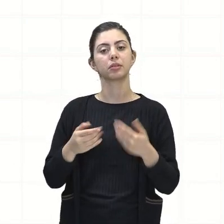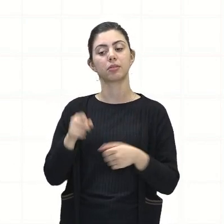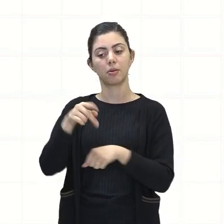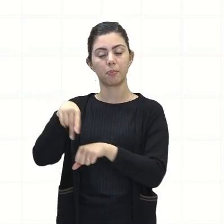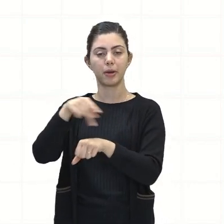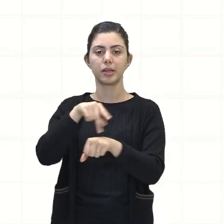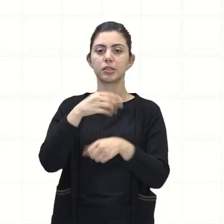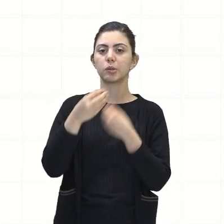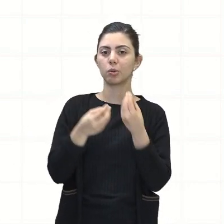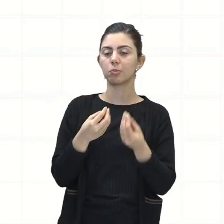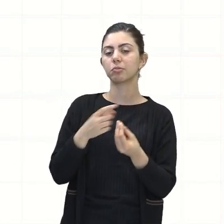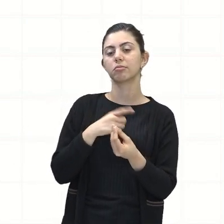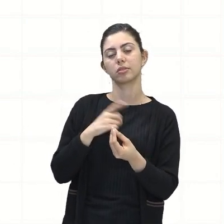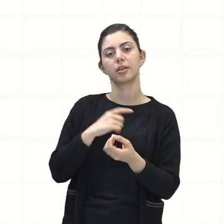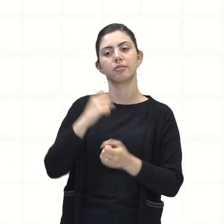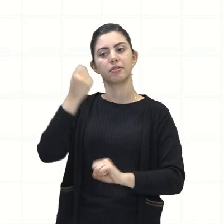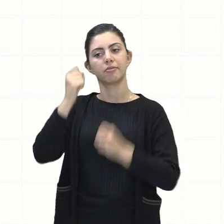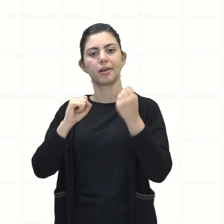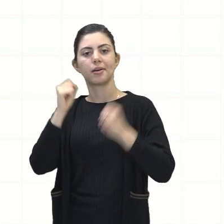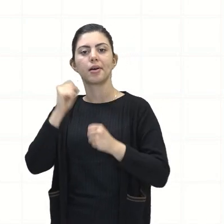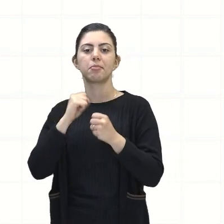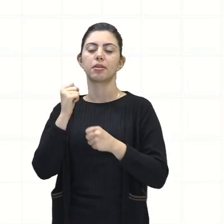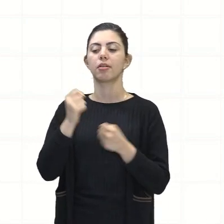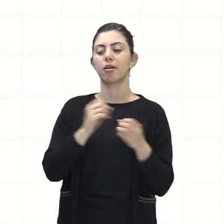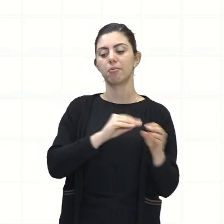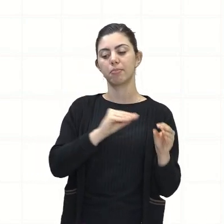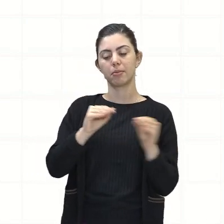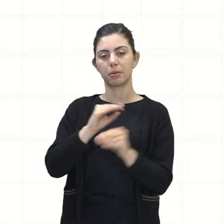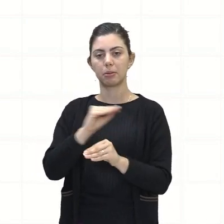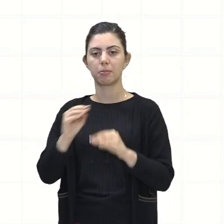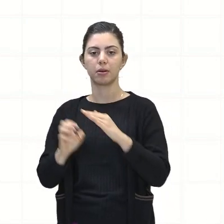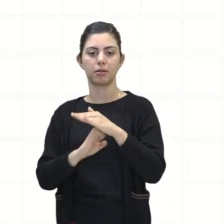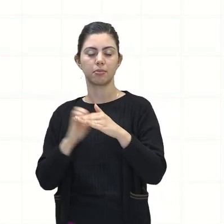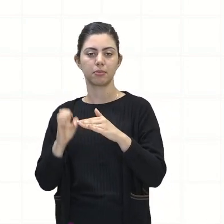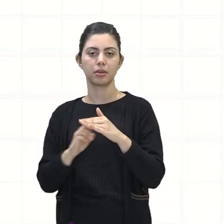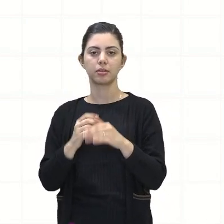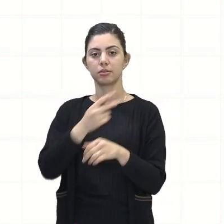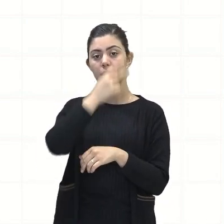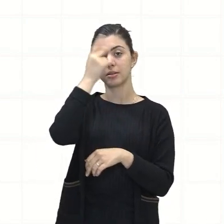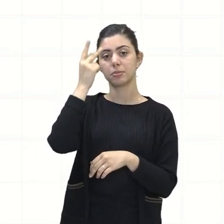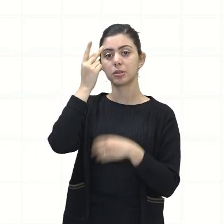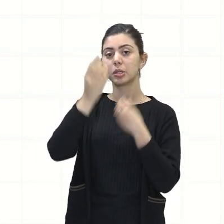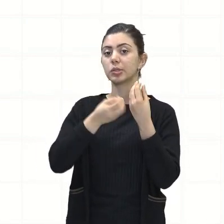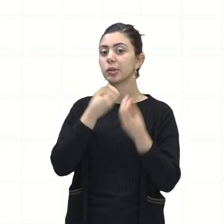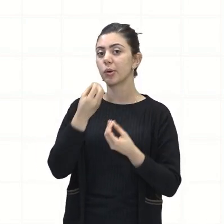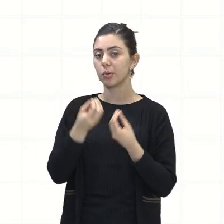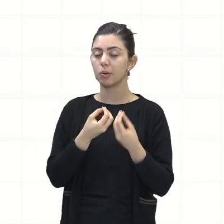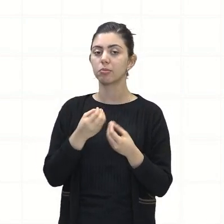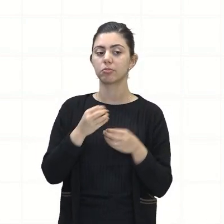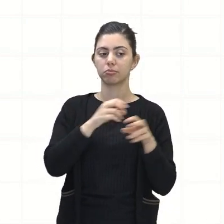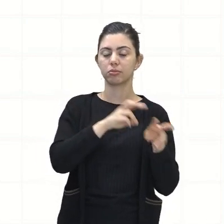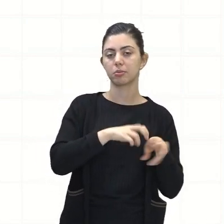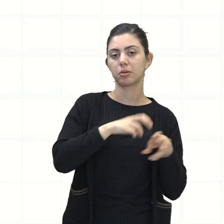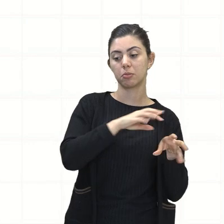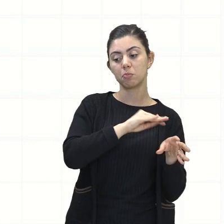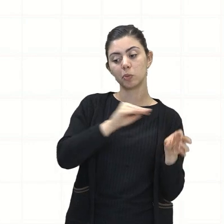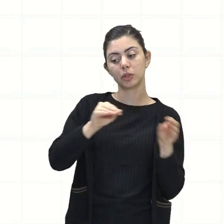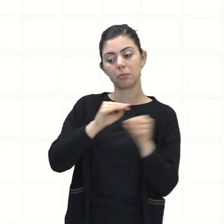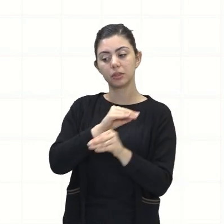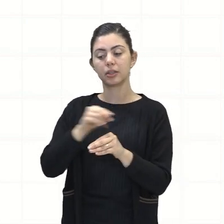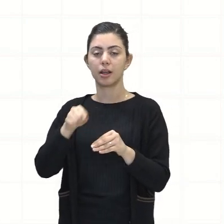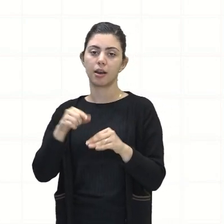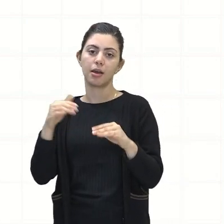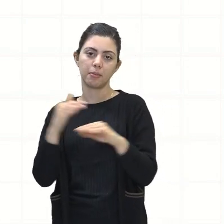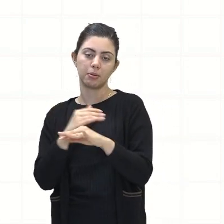industrializando, né, ao longo do tempo e as pessoas foram se atraindo, né, para irem morar perto